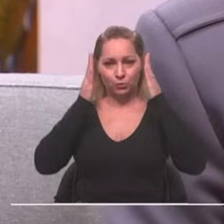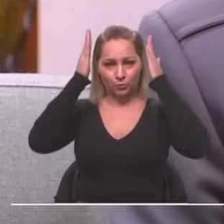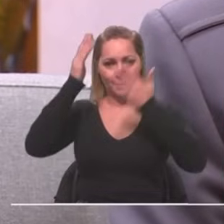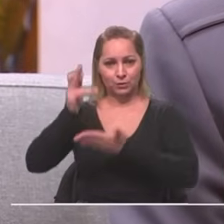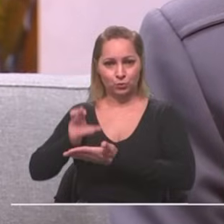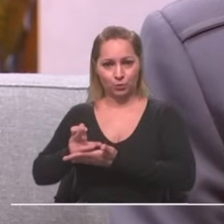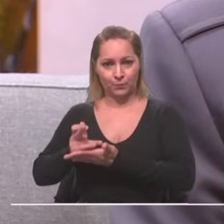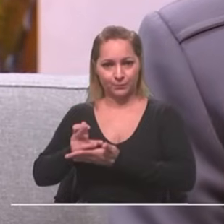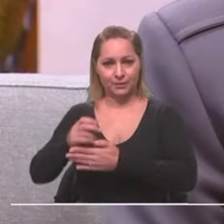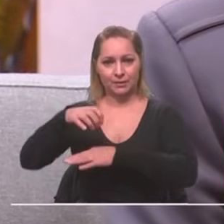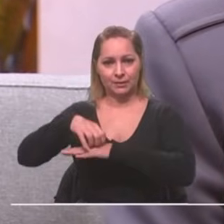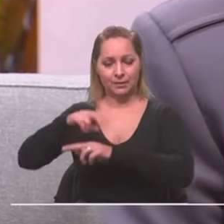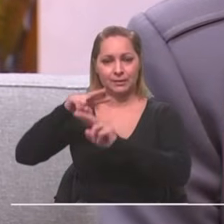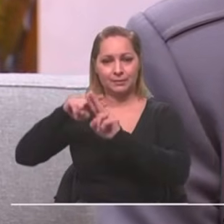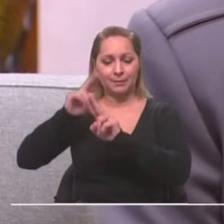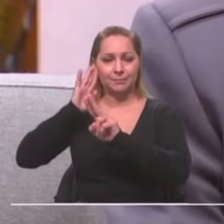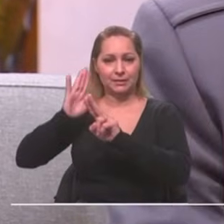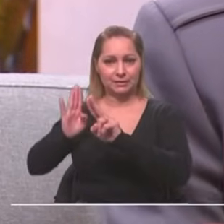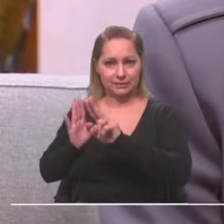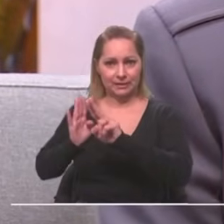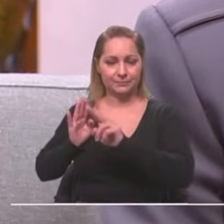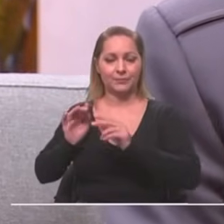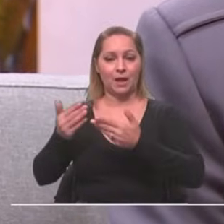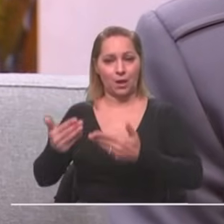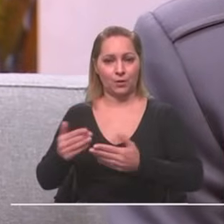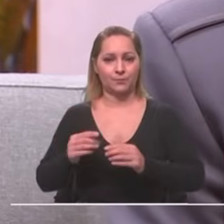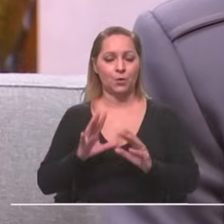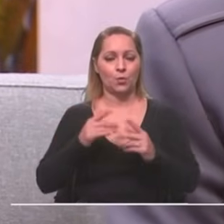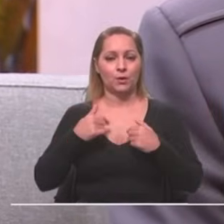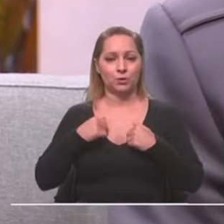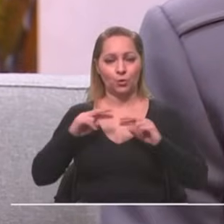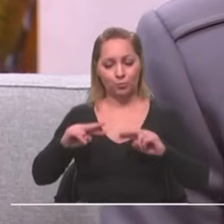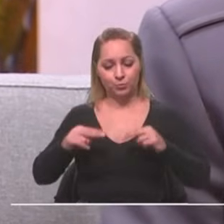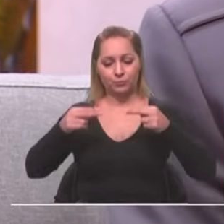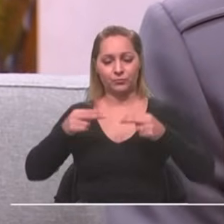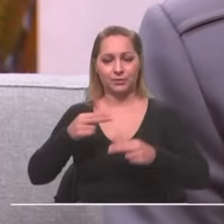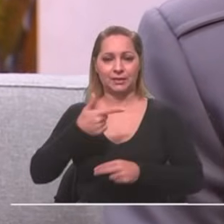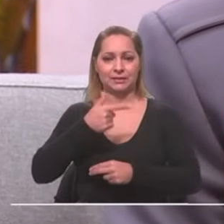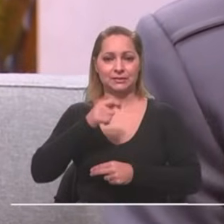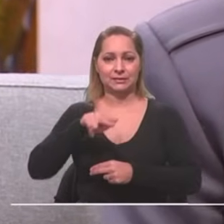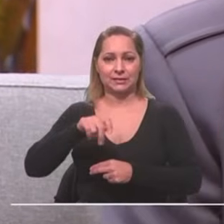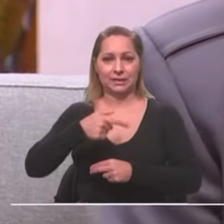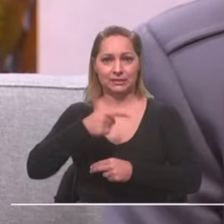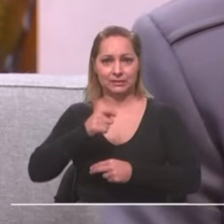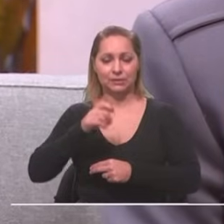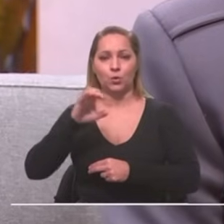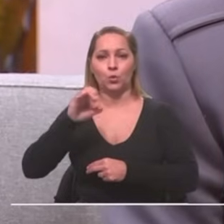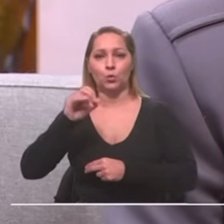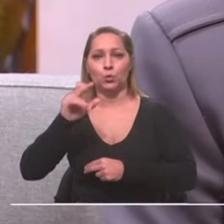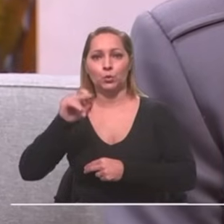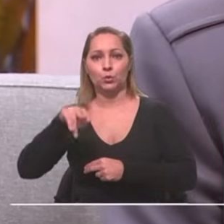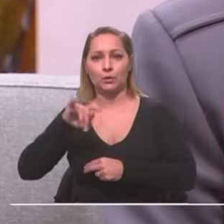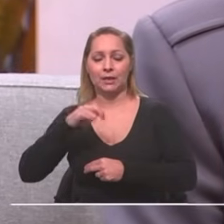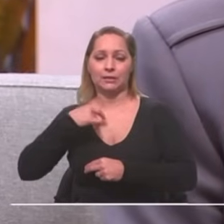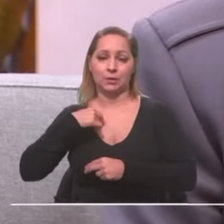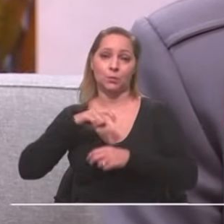no estabelecimento prisional militar. E a seguir, quando for promovida a tenente-coronel, terei que abandonar o sítio onde estou e ir para outro quartel,